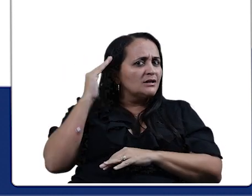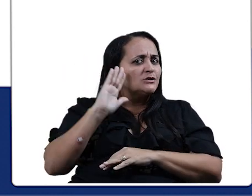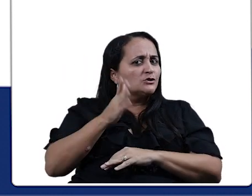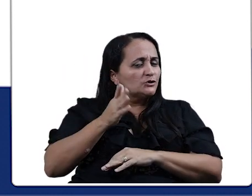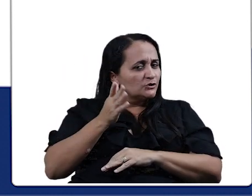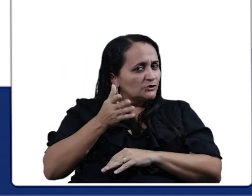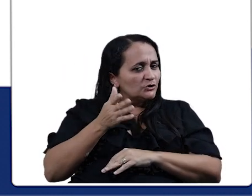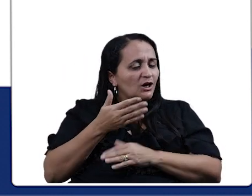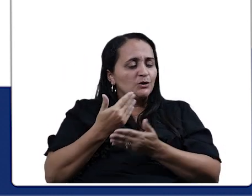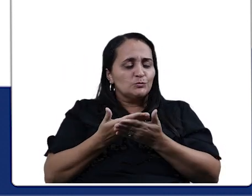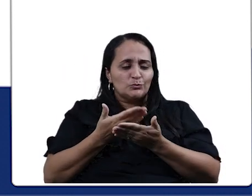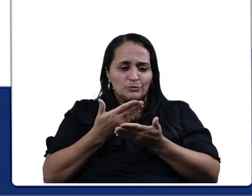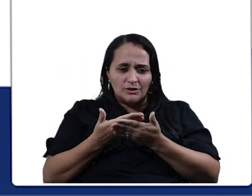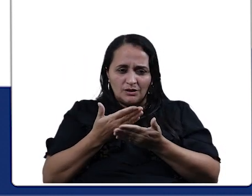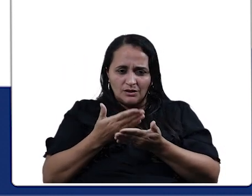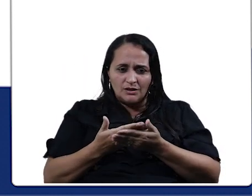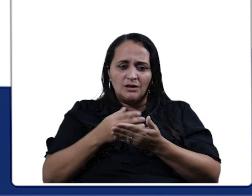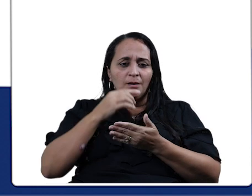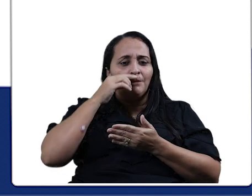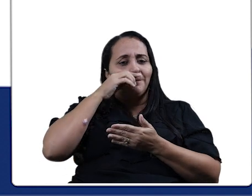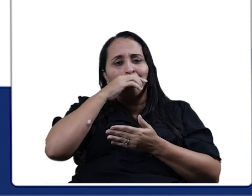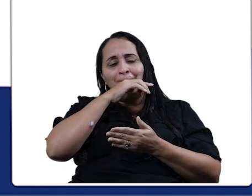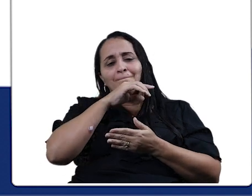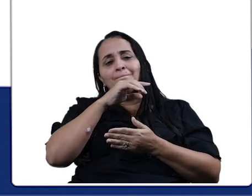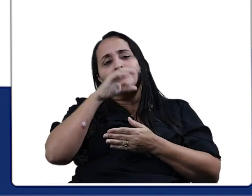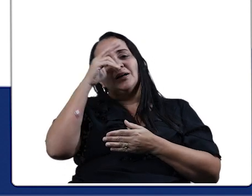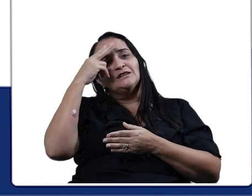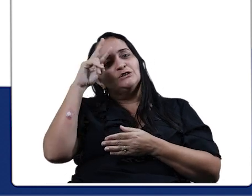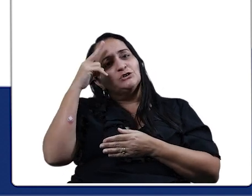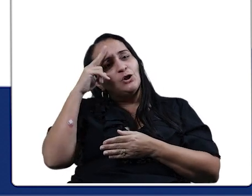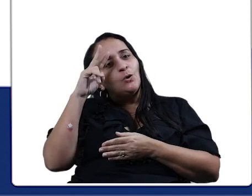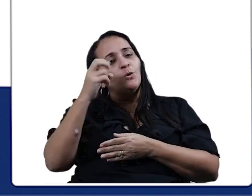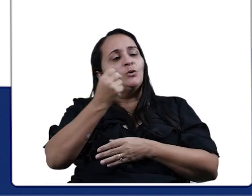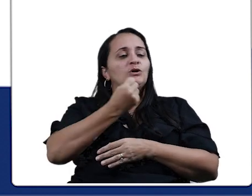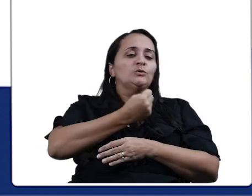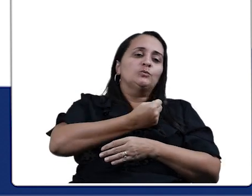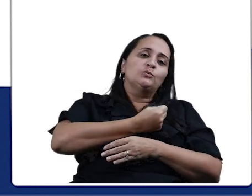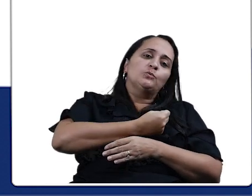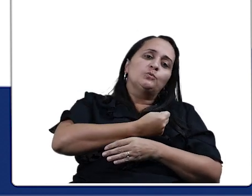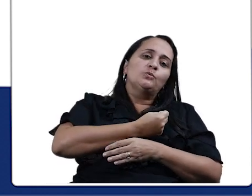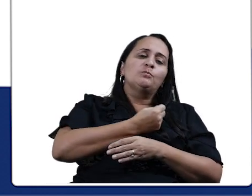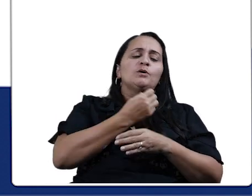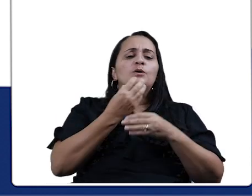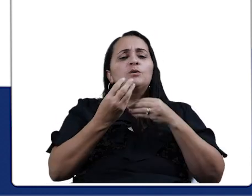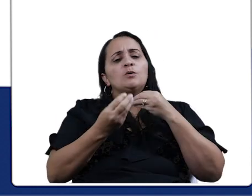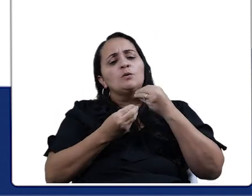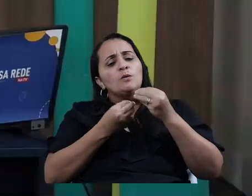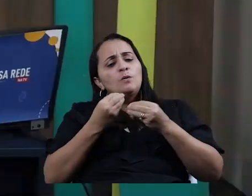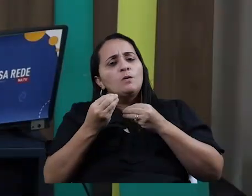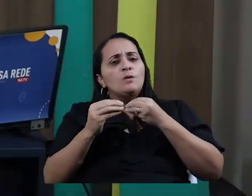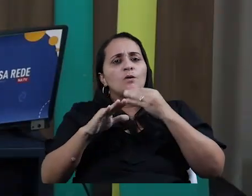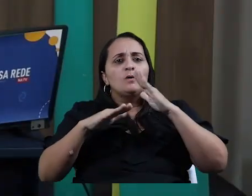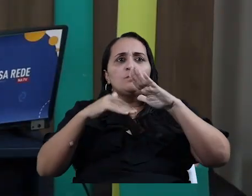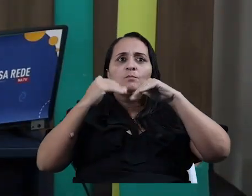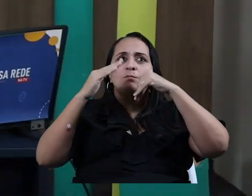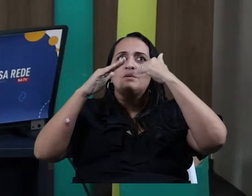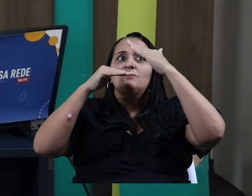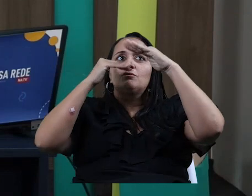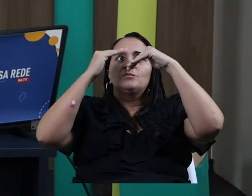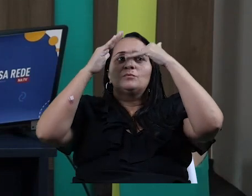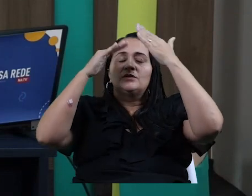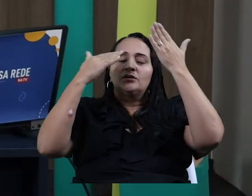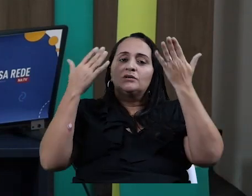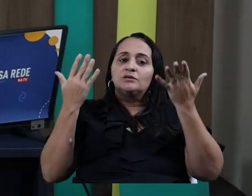tá bom? Que nós estudamos sobre a história dos números, como os números evoluíram até chegar hoje